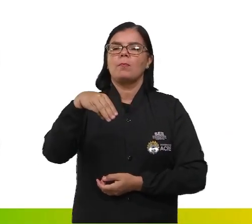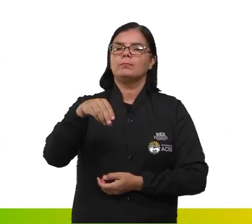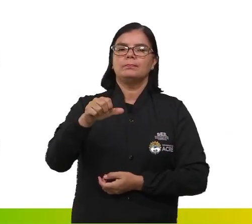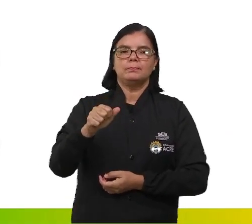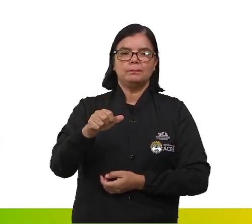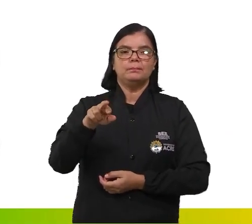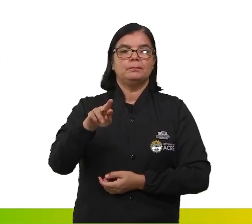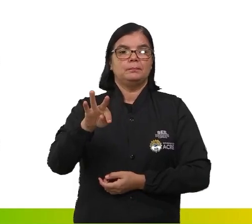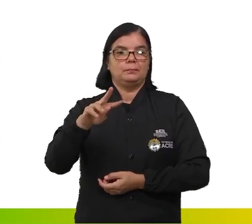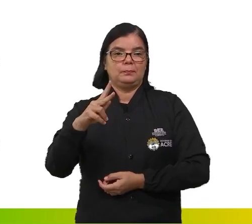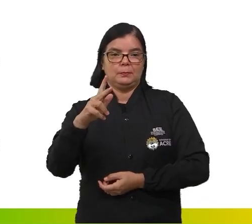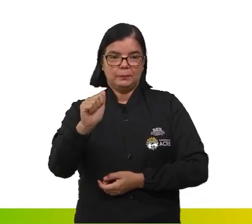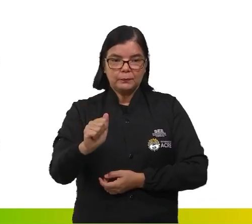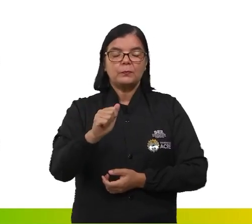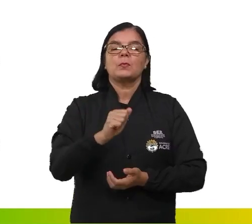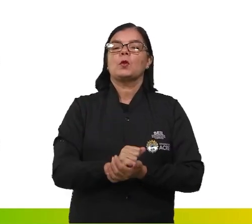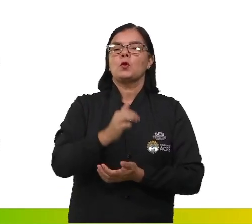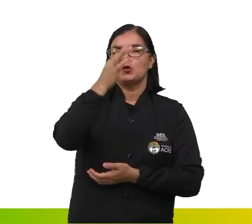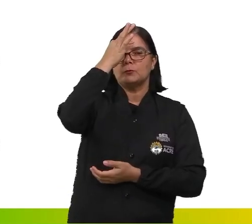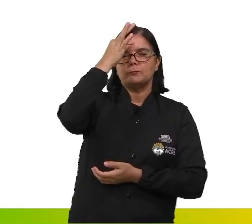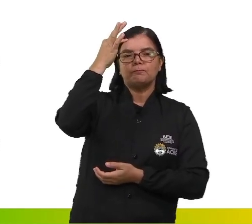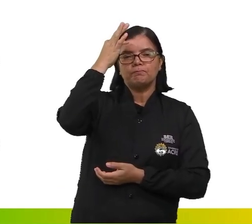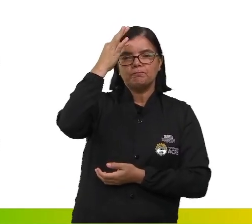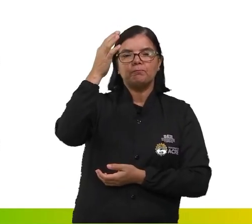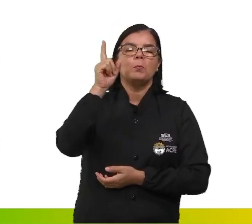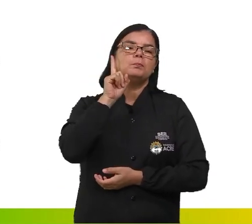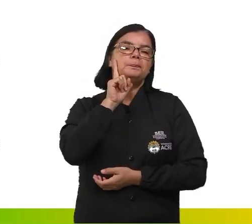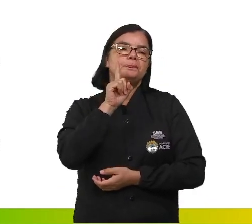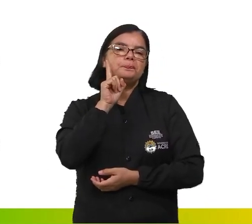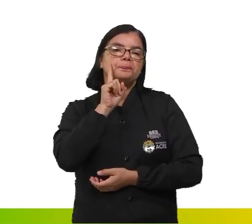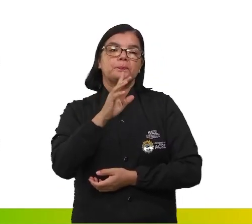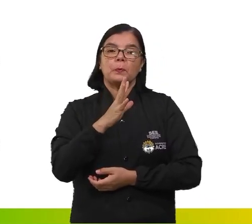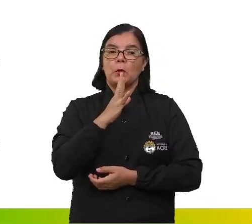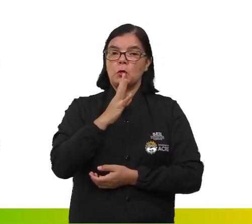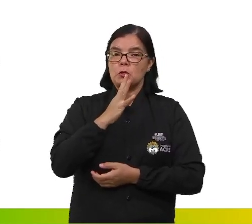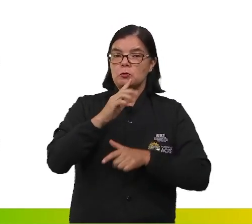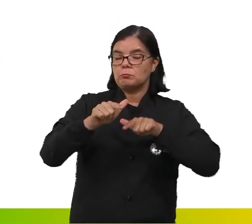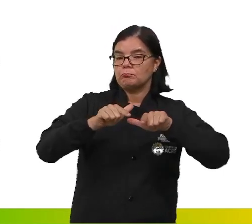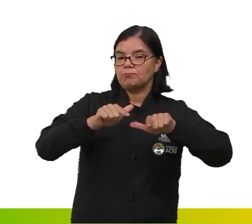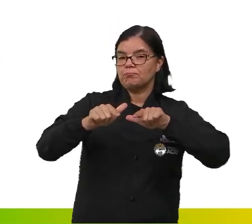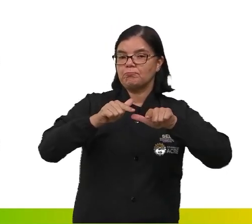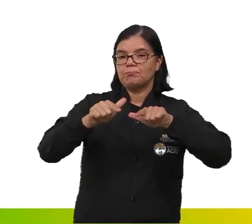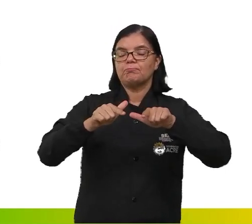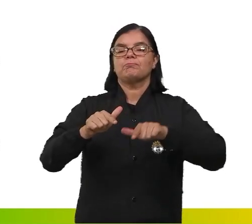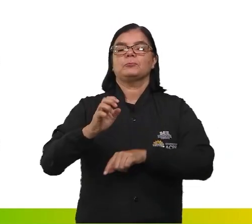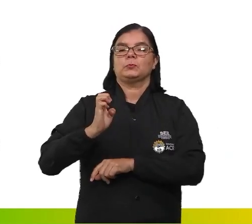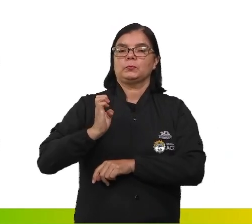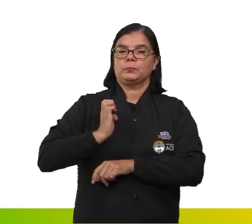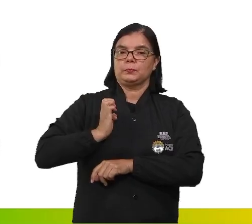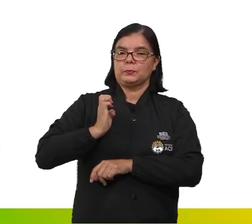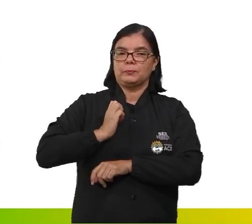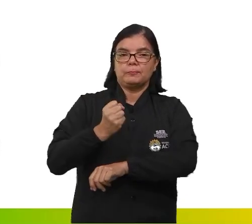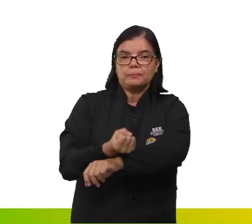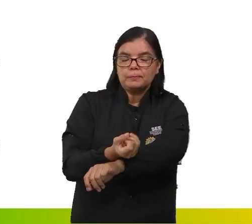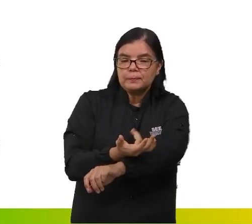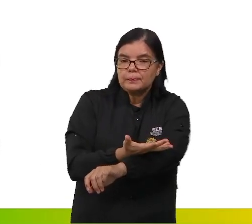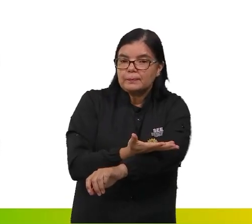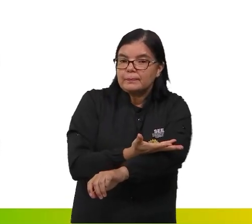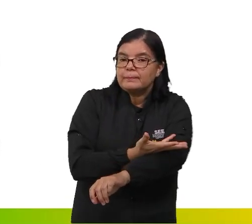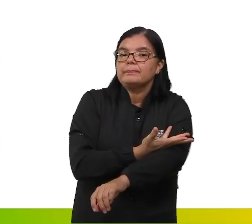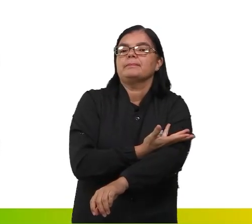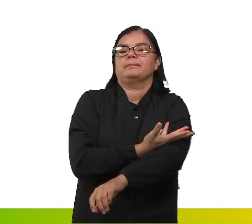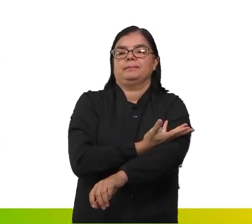a Martha Nussbaum, então uma filósofa que era americana, conhecida por seus trabalhos sobre